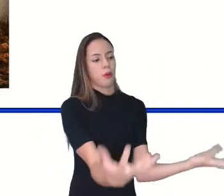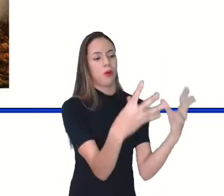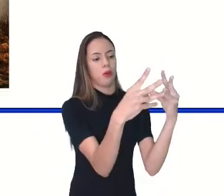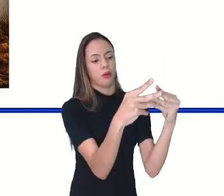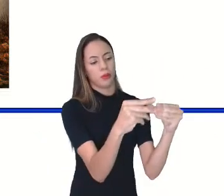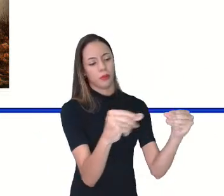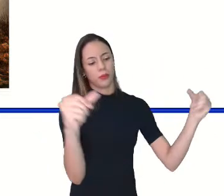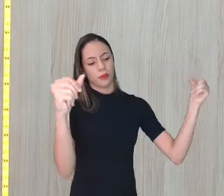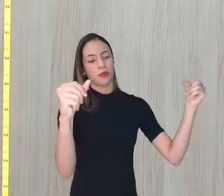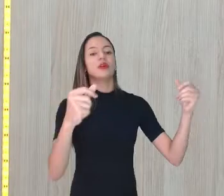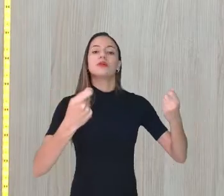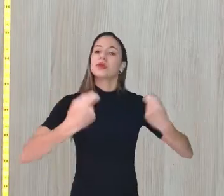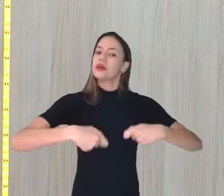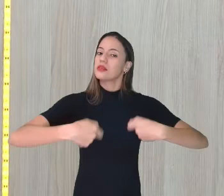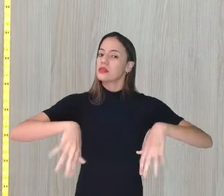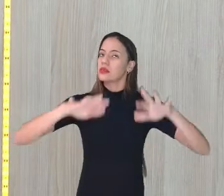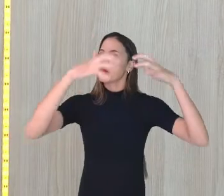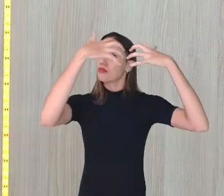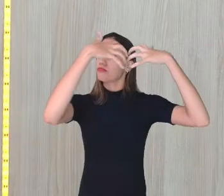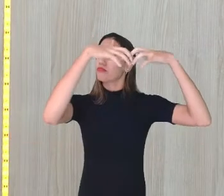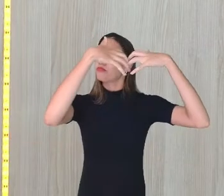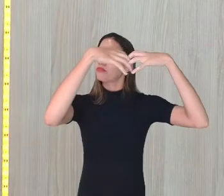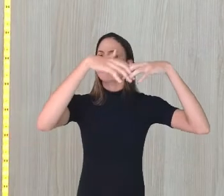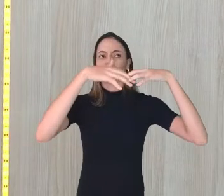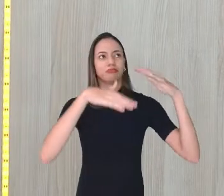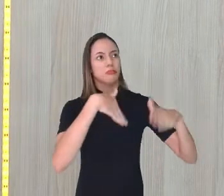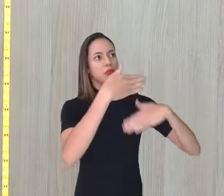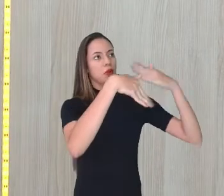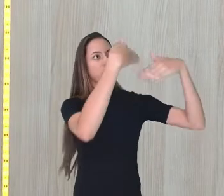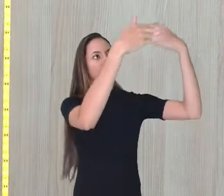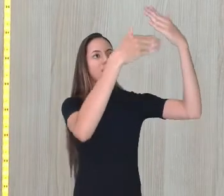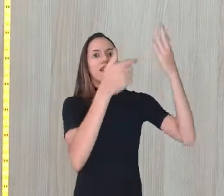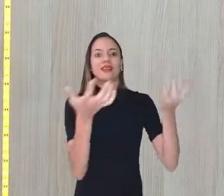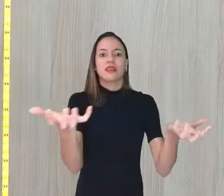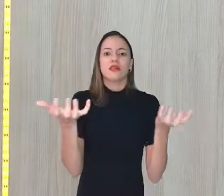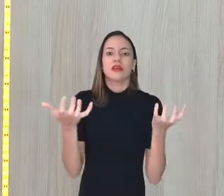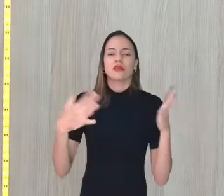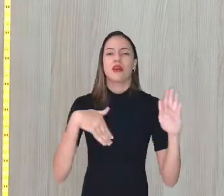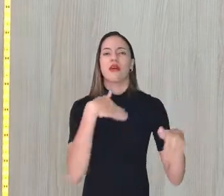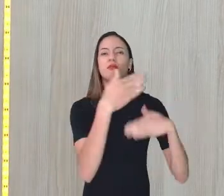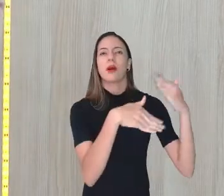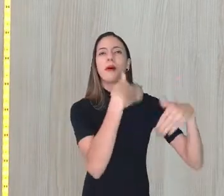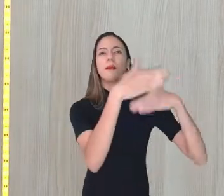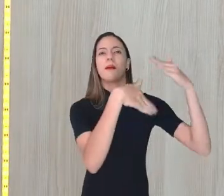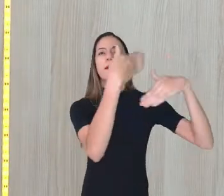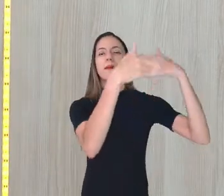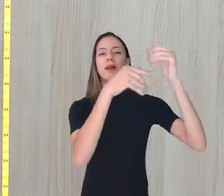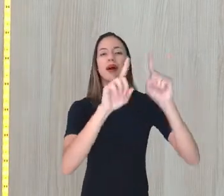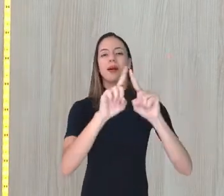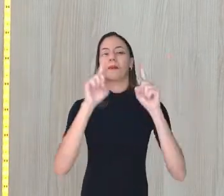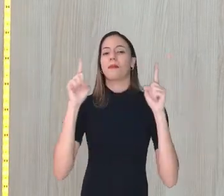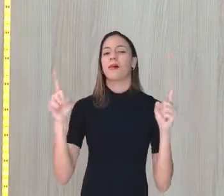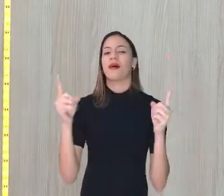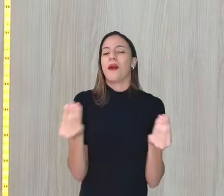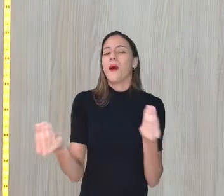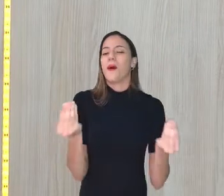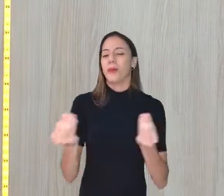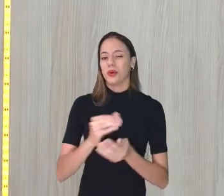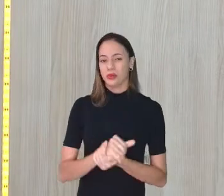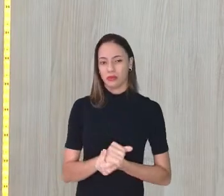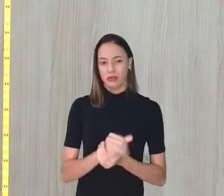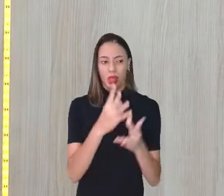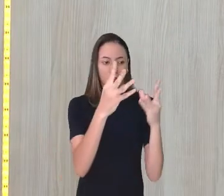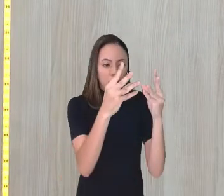gente precisa refletir, né? Quando a gente está falando de progresso, que a gente quer crescer, se desenvolver, mas desenvolver como?